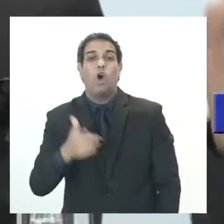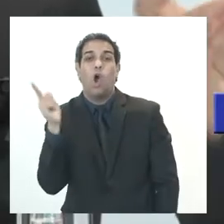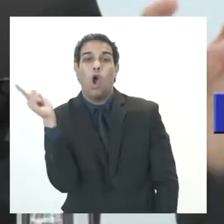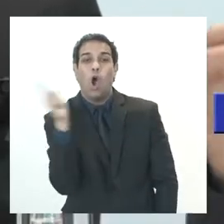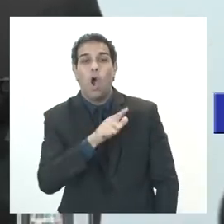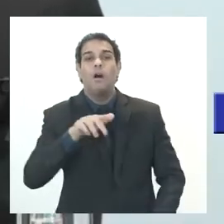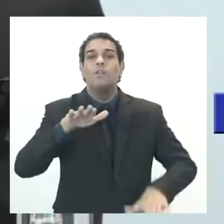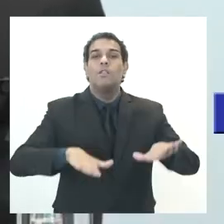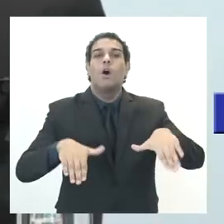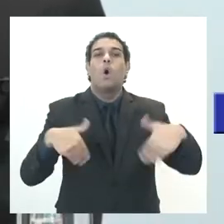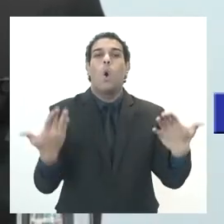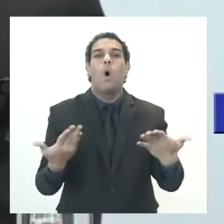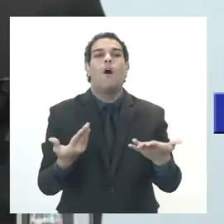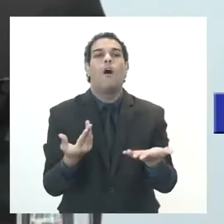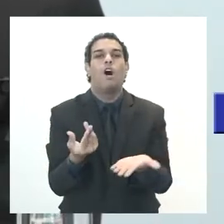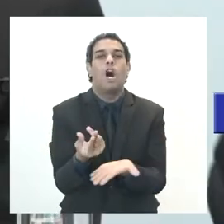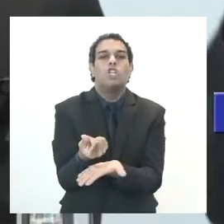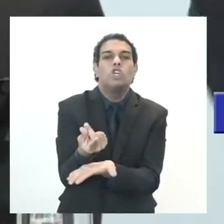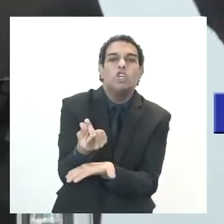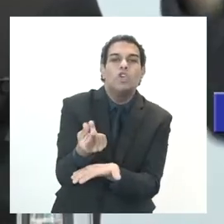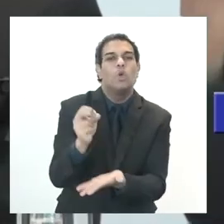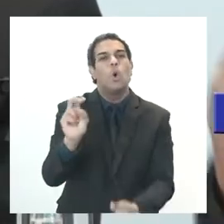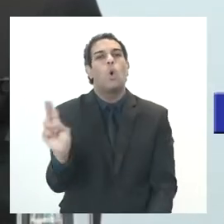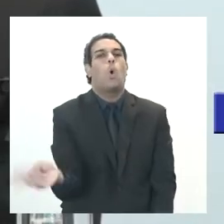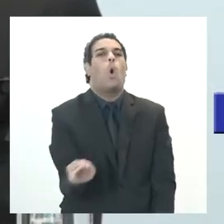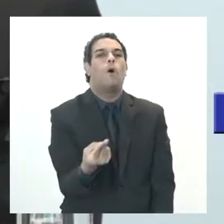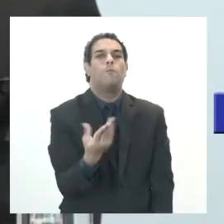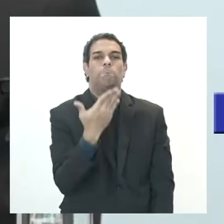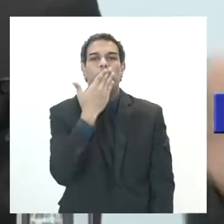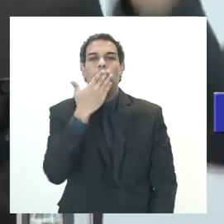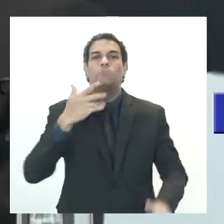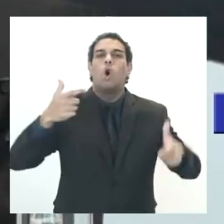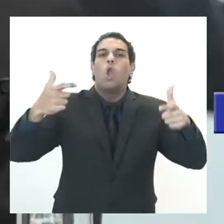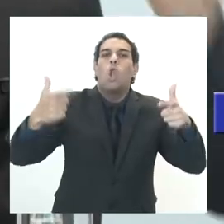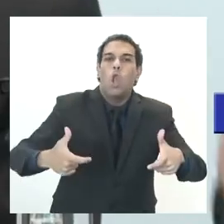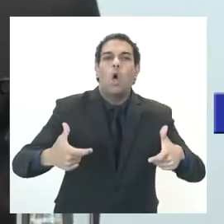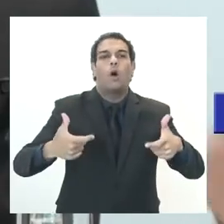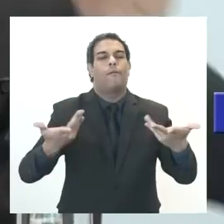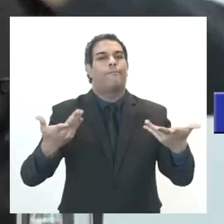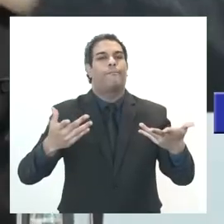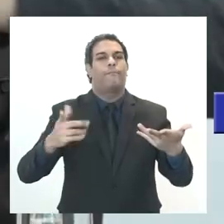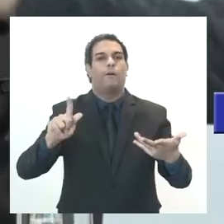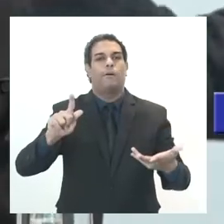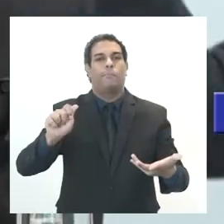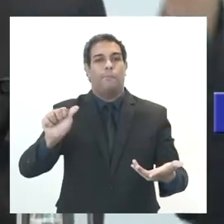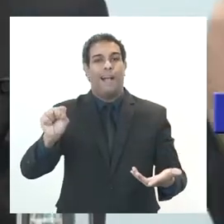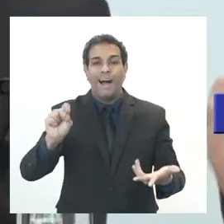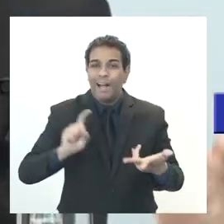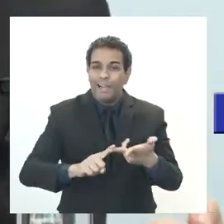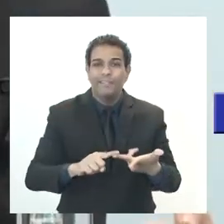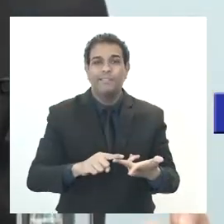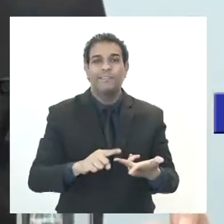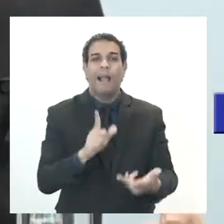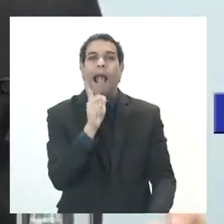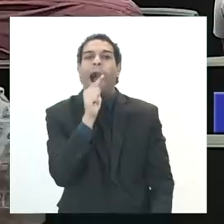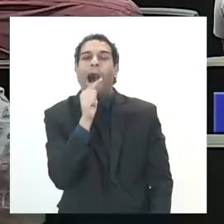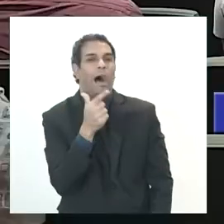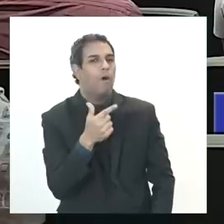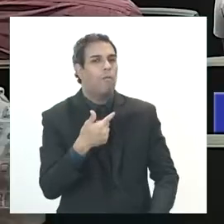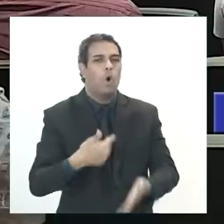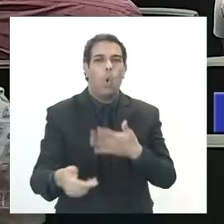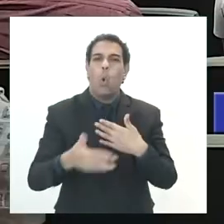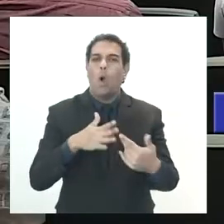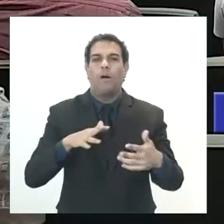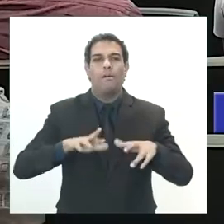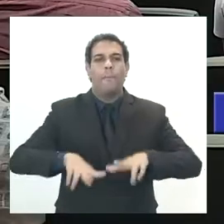viabiliza que Independente da sua riqueza no bolso o independente do lugar que você mora isso vale para gás vale para a água tô vendo aqui o companheiro